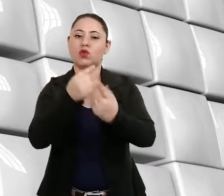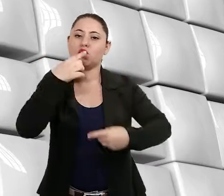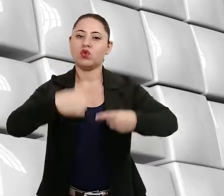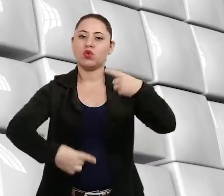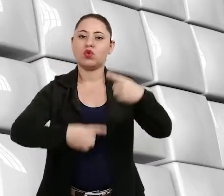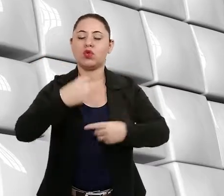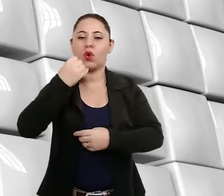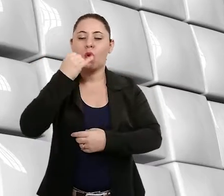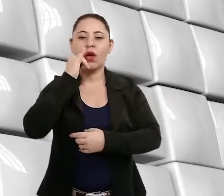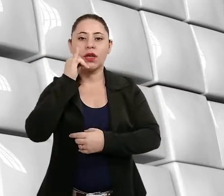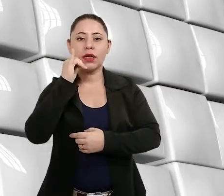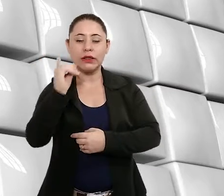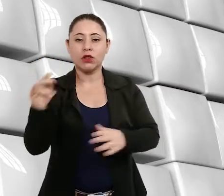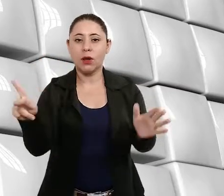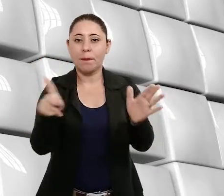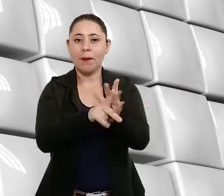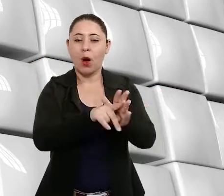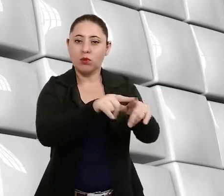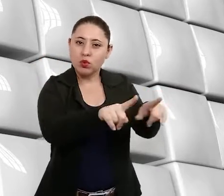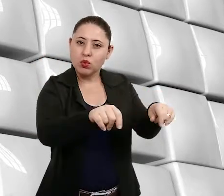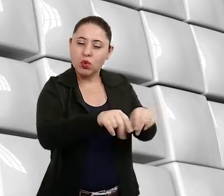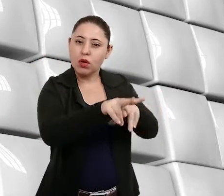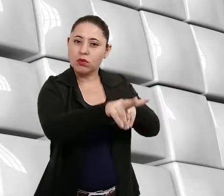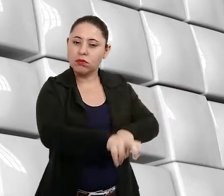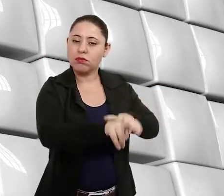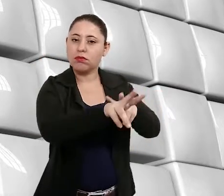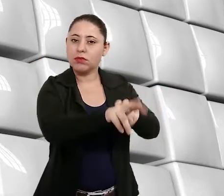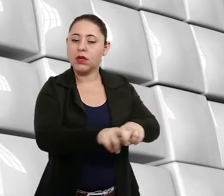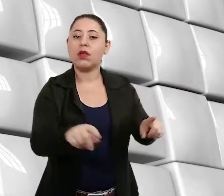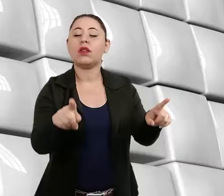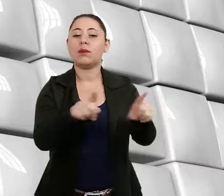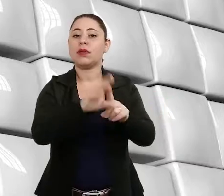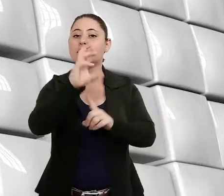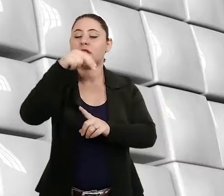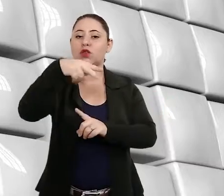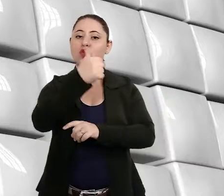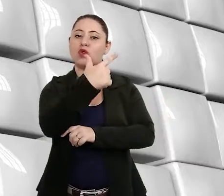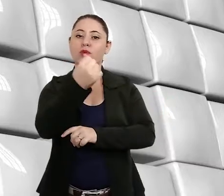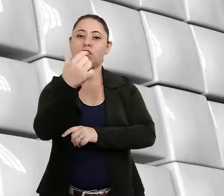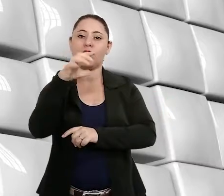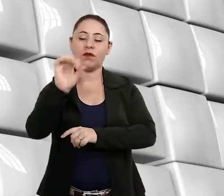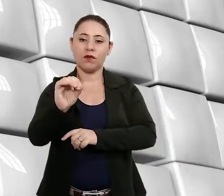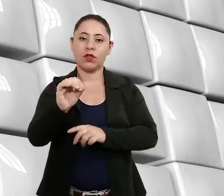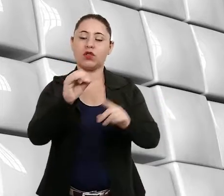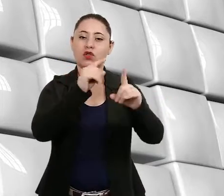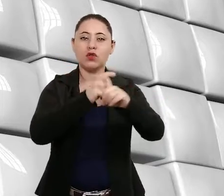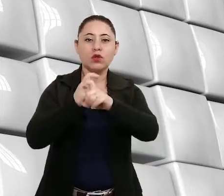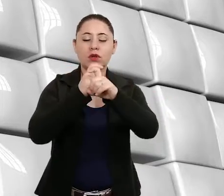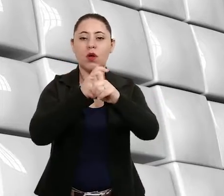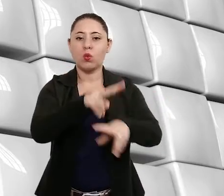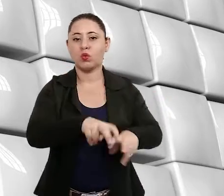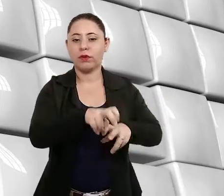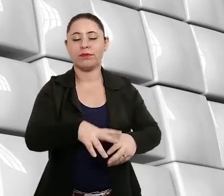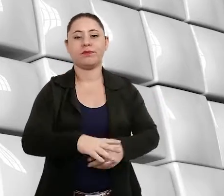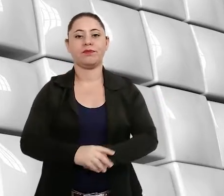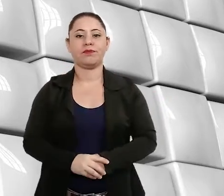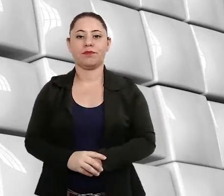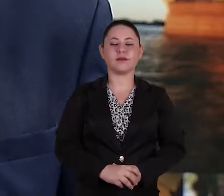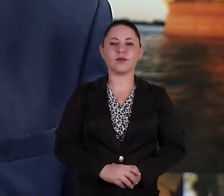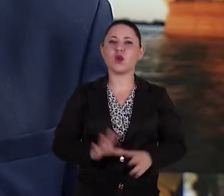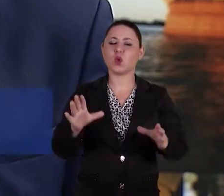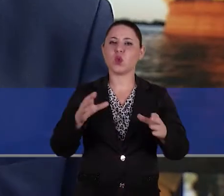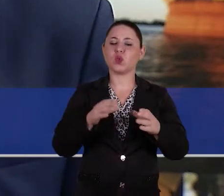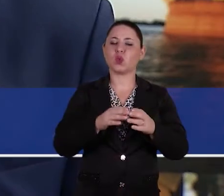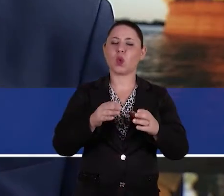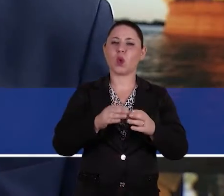Assembleia discutiu o fornecimento de energia nas pequenas propriedades e o censo 2020 nos assentamentos rurais.